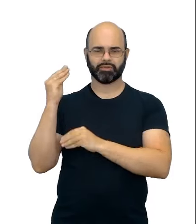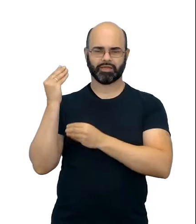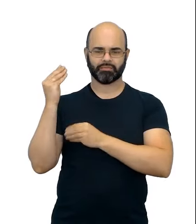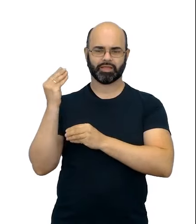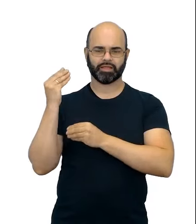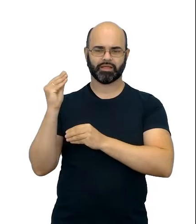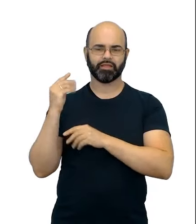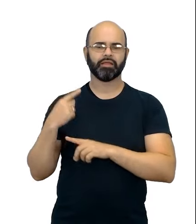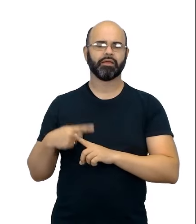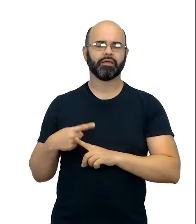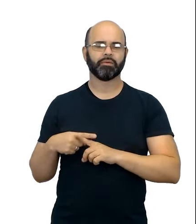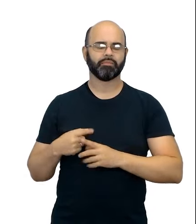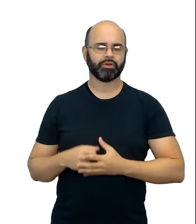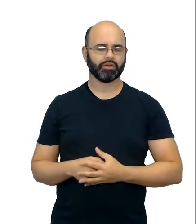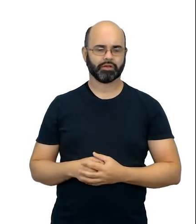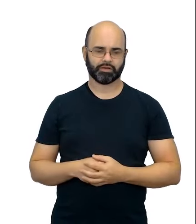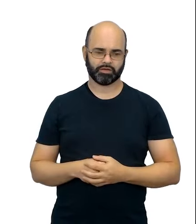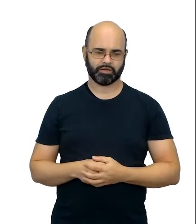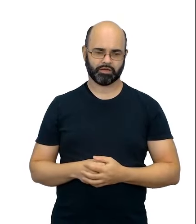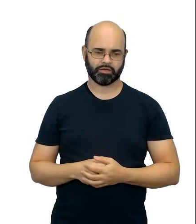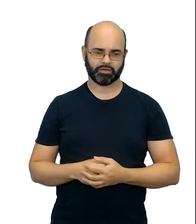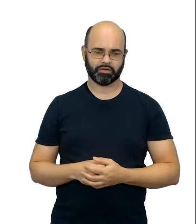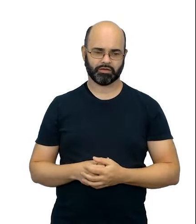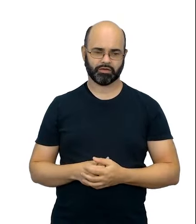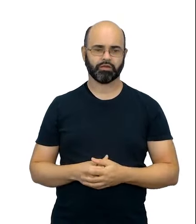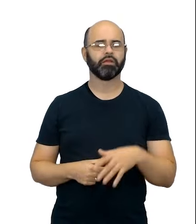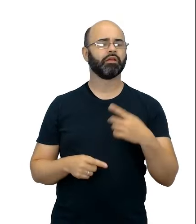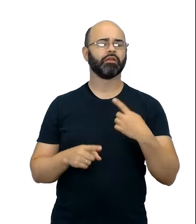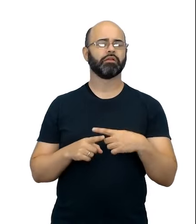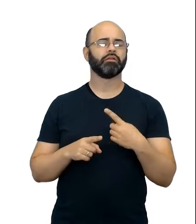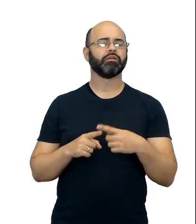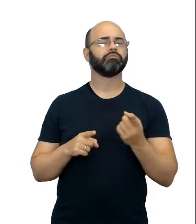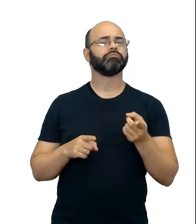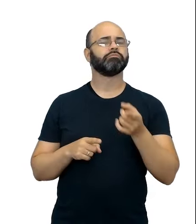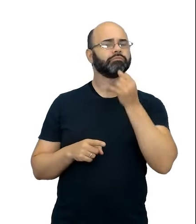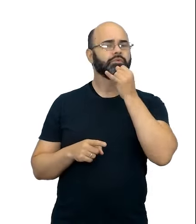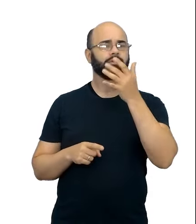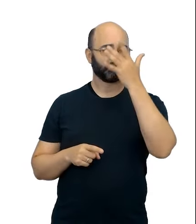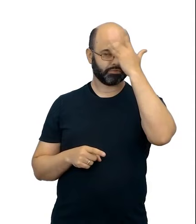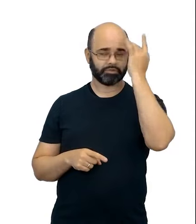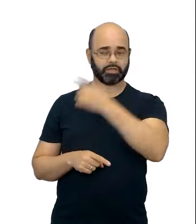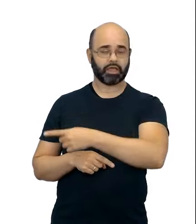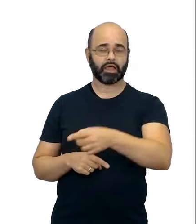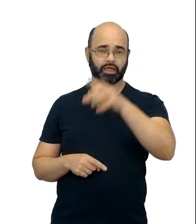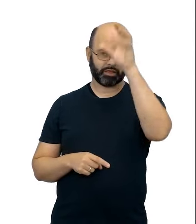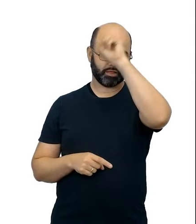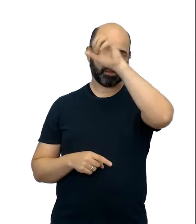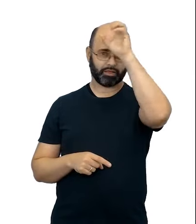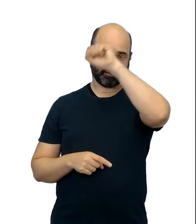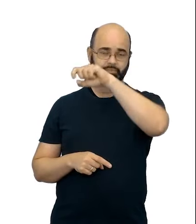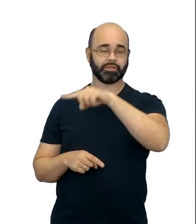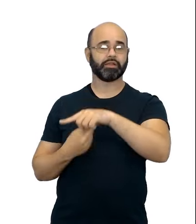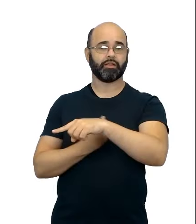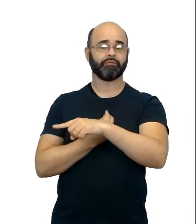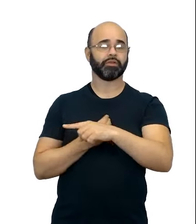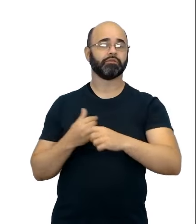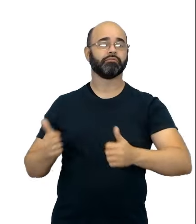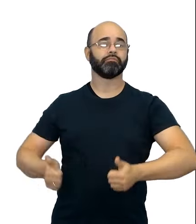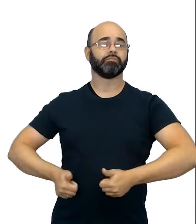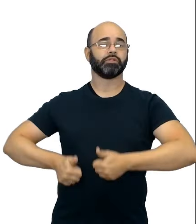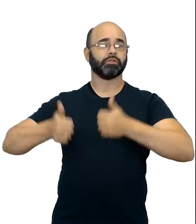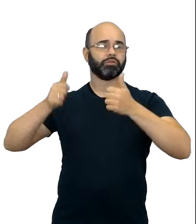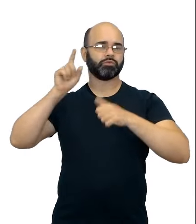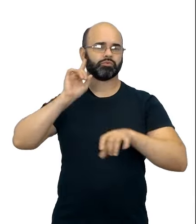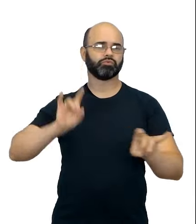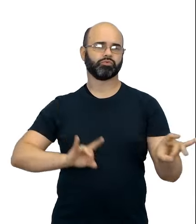esse gênero pode contribuir para o cotidiano dos alunos, para a melhoria